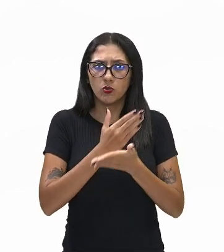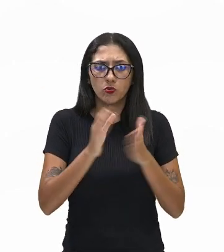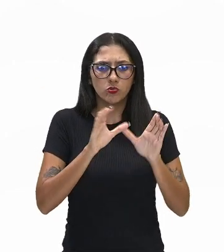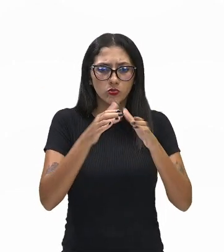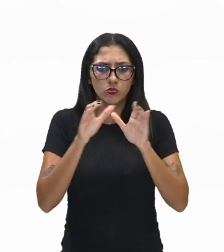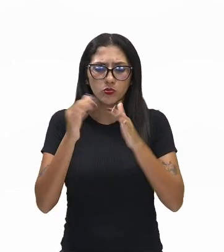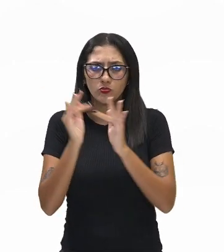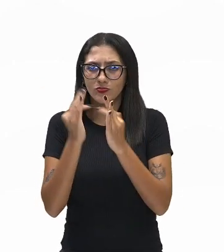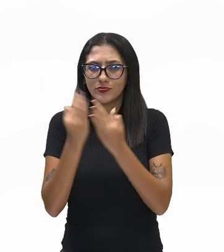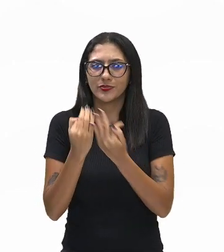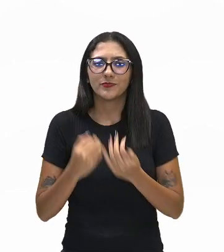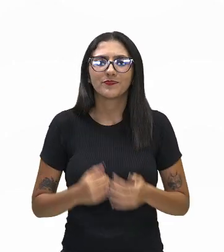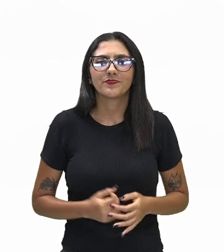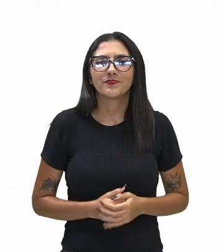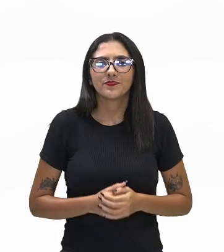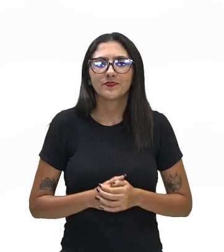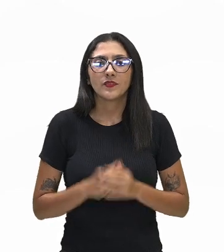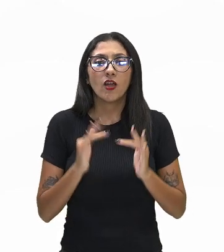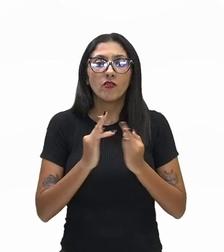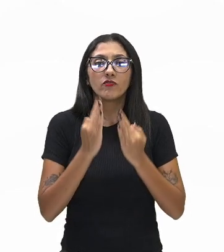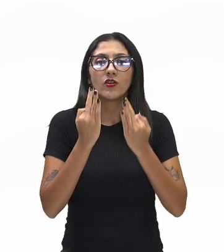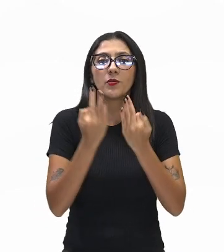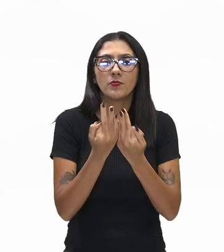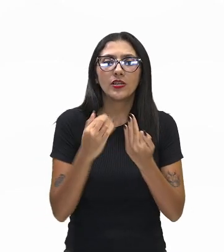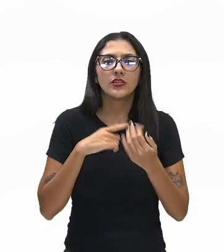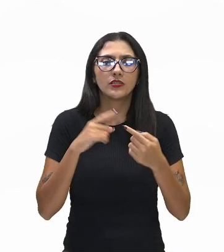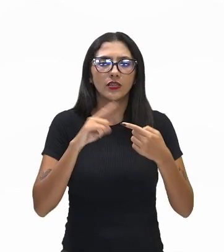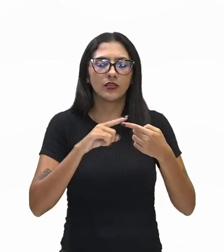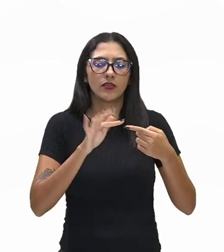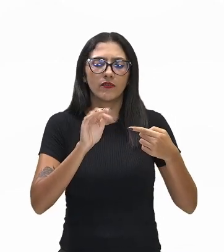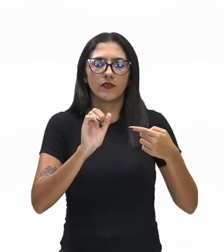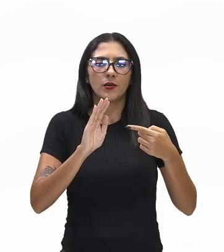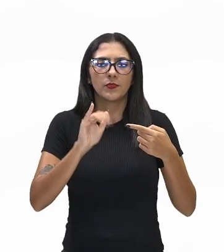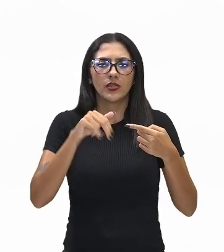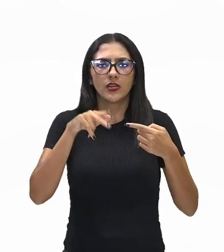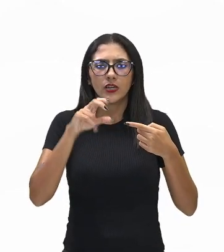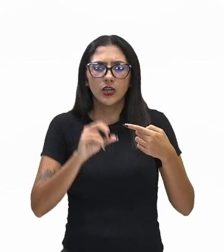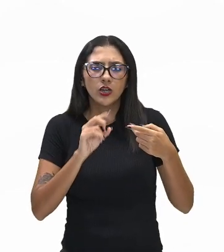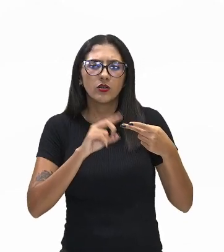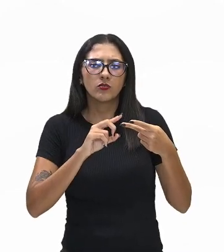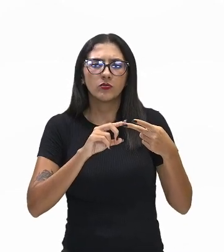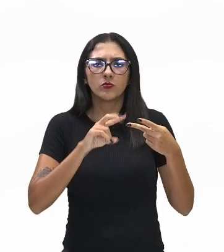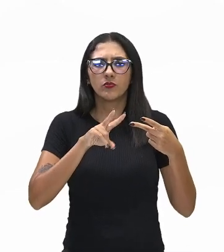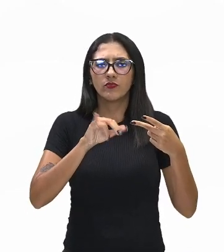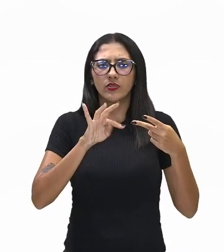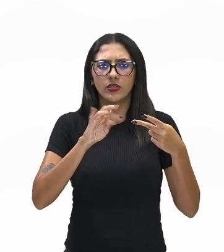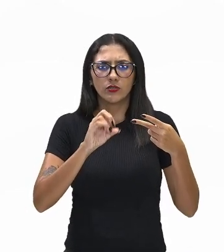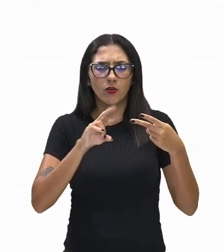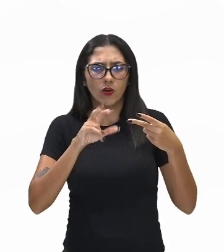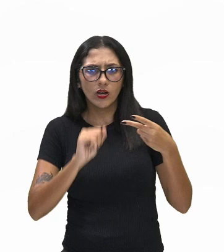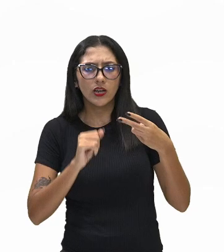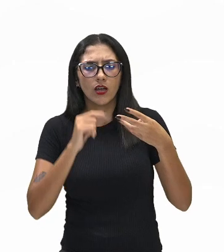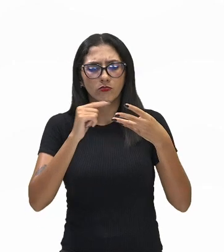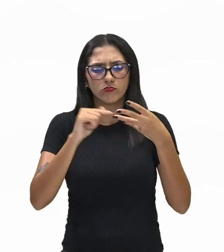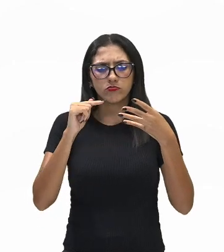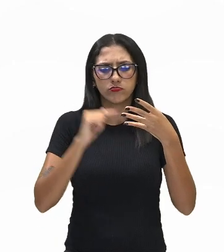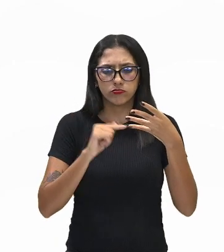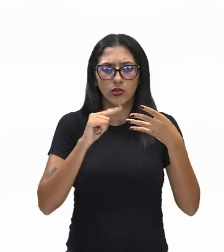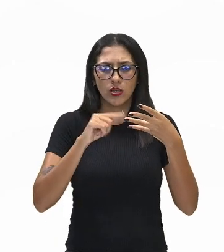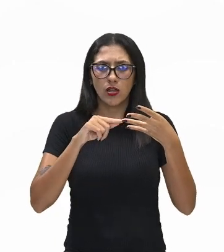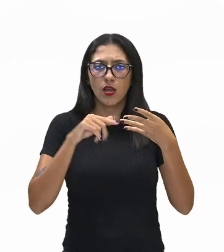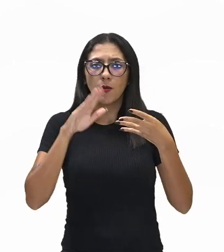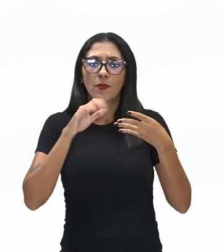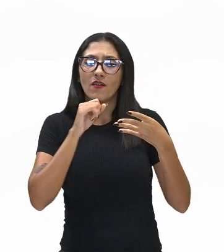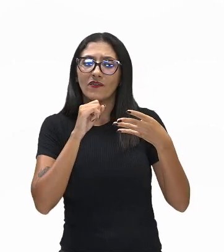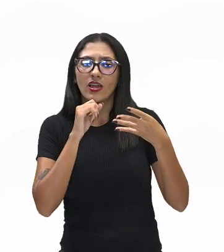situações. A família é composta por Fabiano, Sinhá Vitória, menino mais velho e menino mais novo. Tem ainda